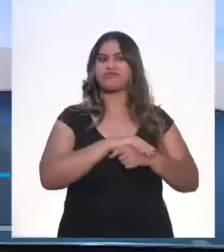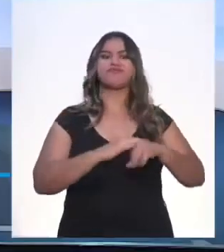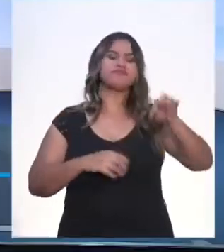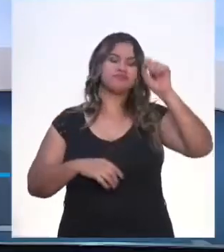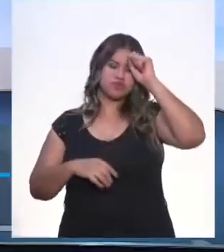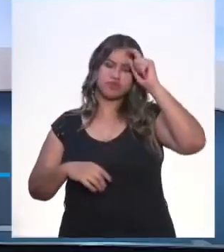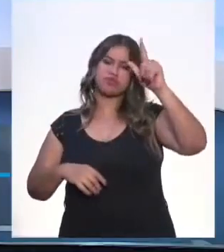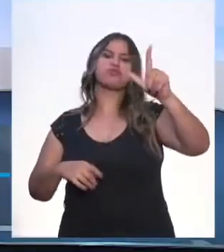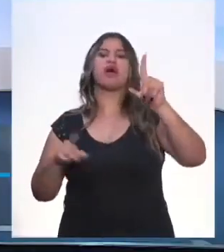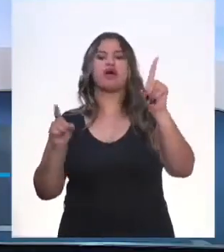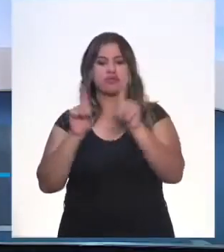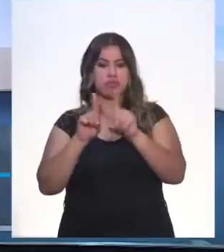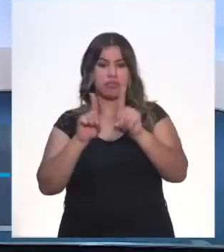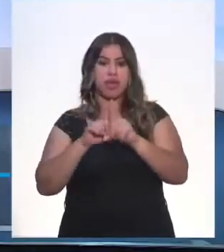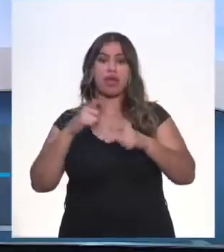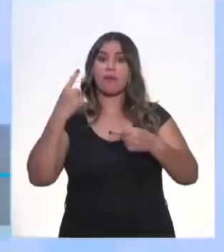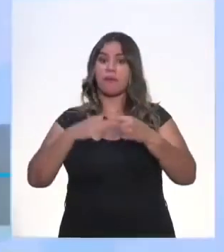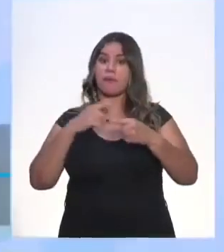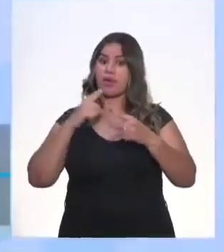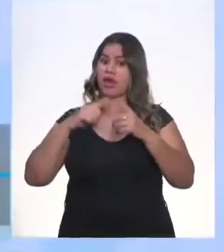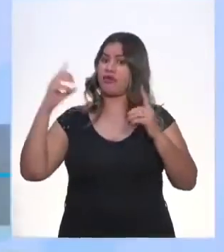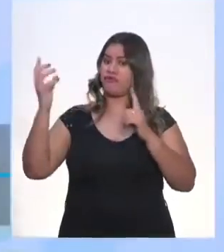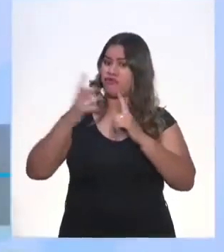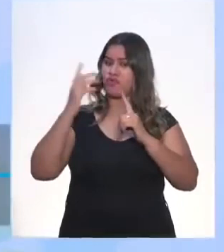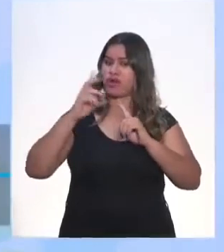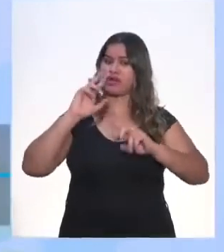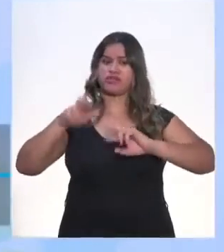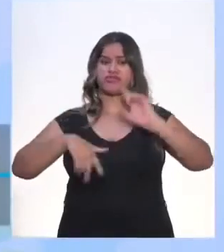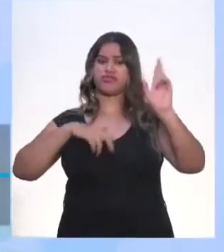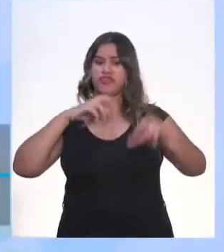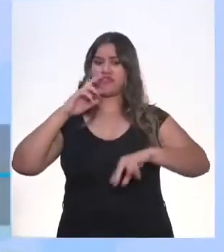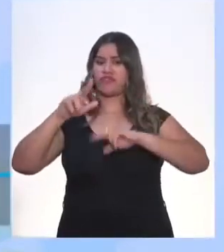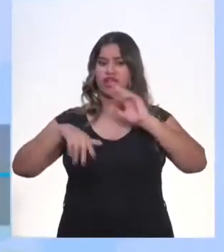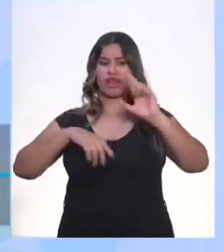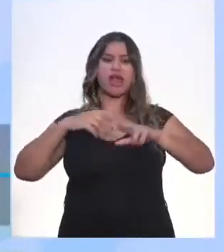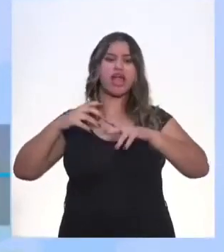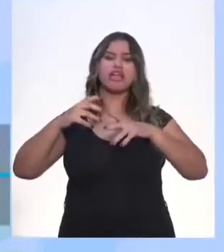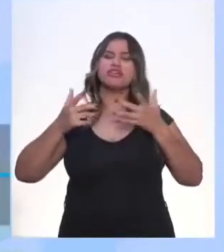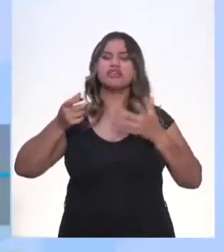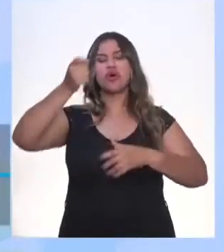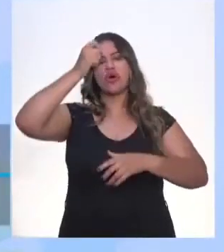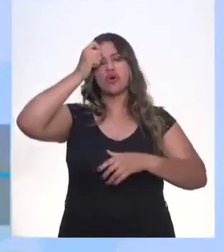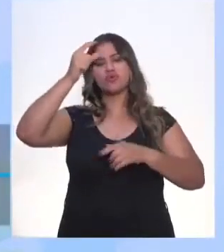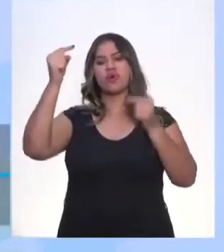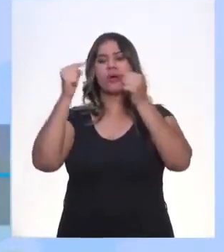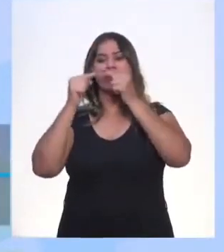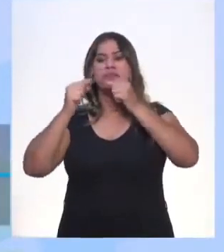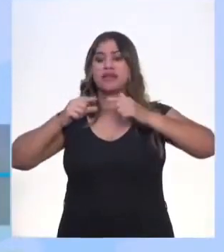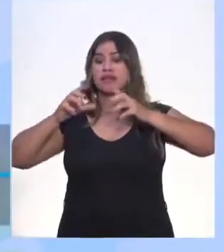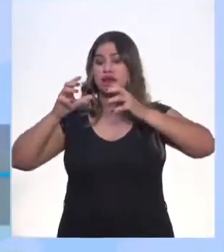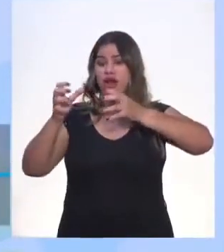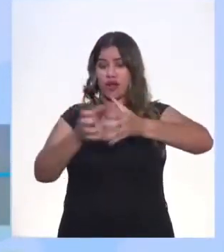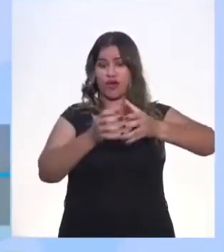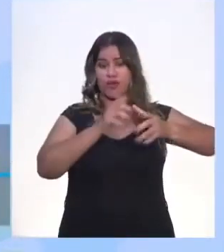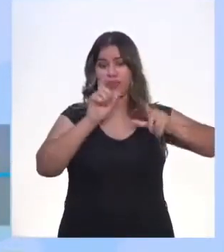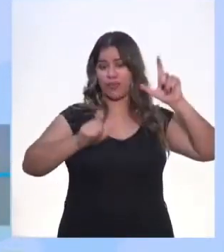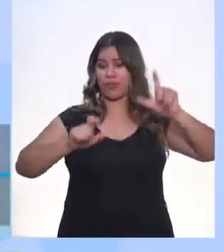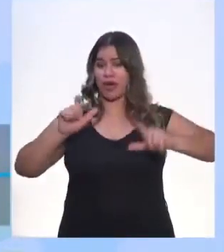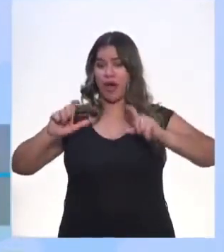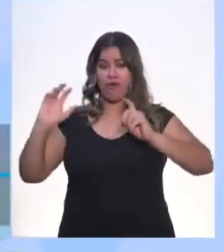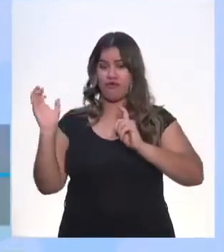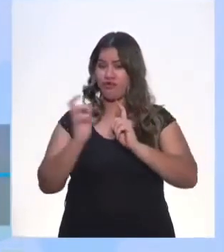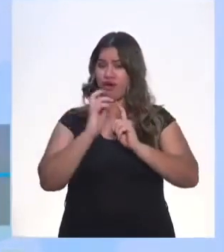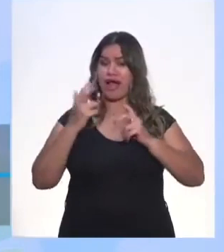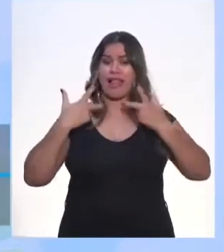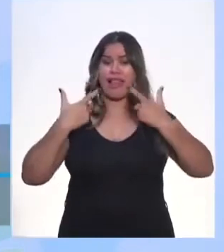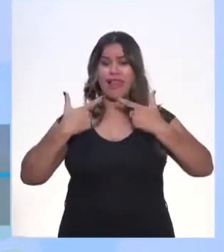Fabi? Porque assim, as diferentes influências, né, das culturas que compõem um determinado povo vai influenciar na língua